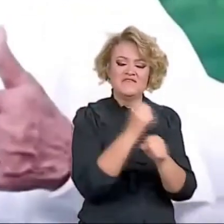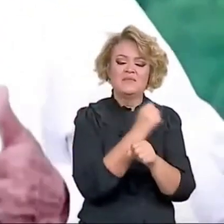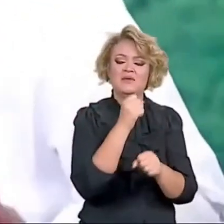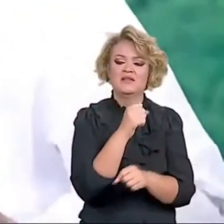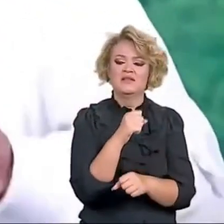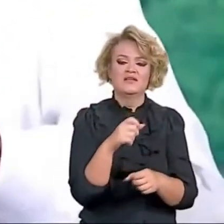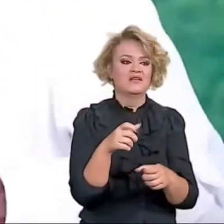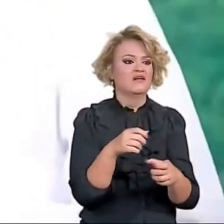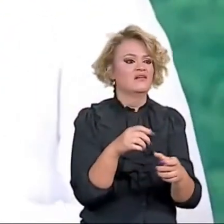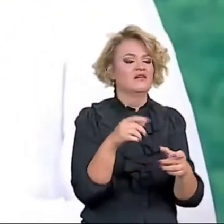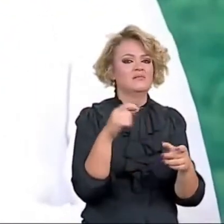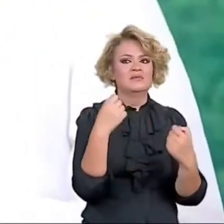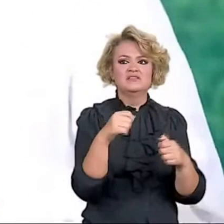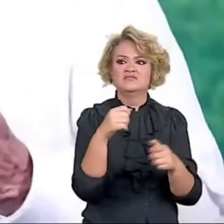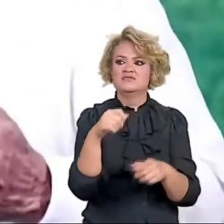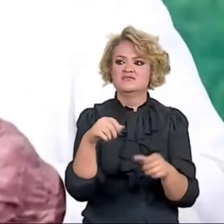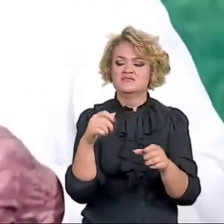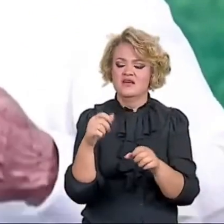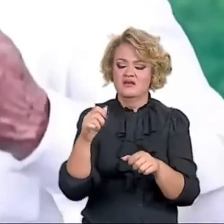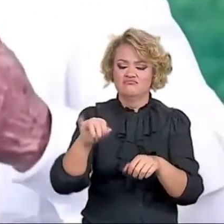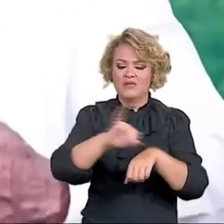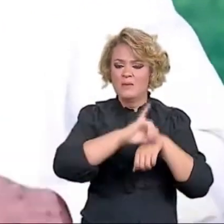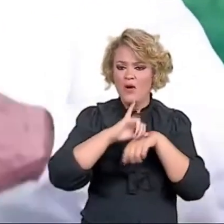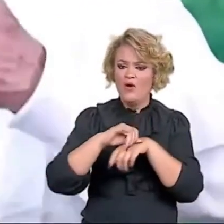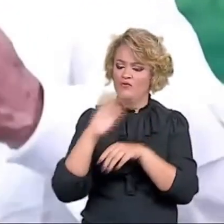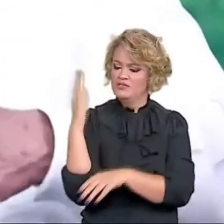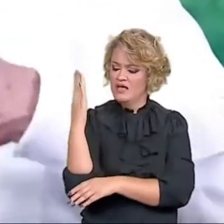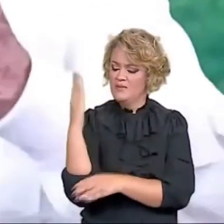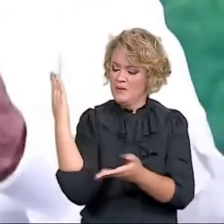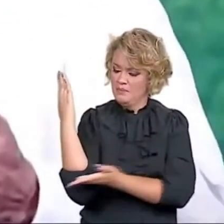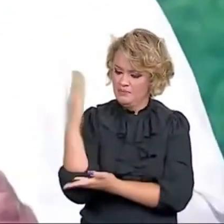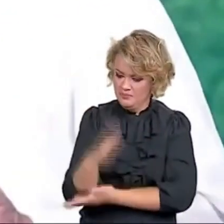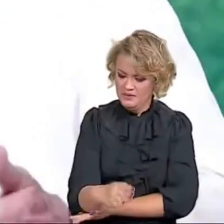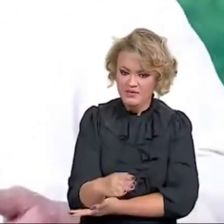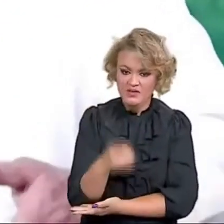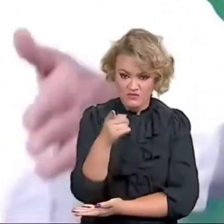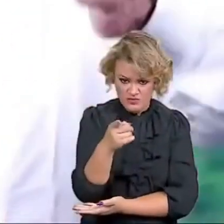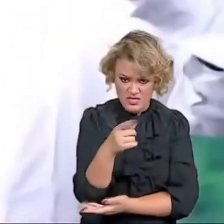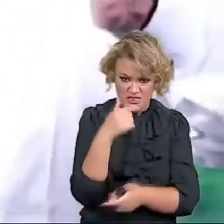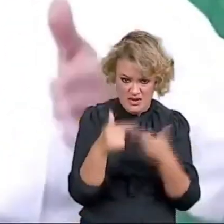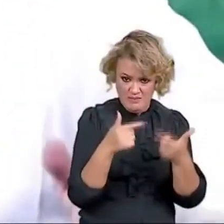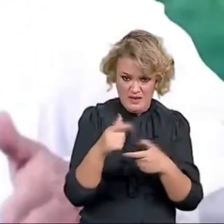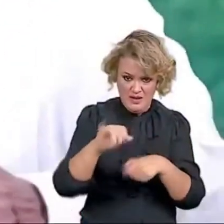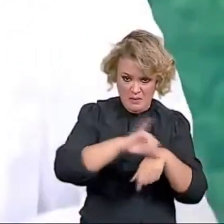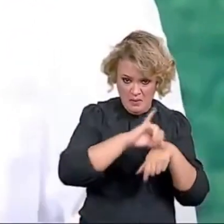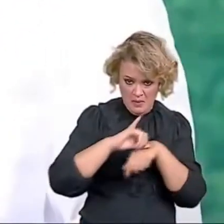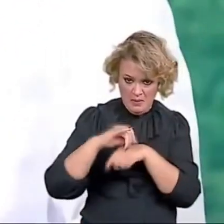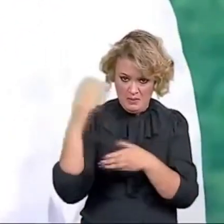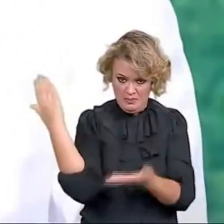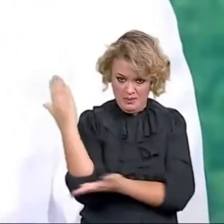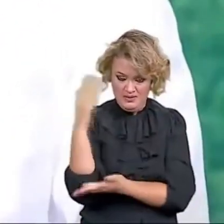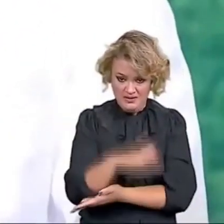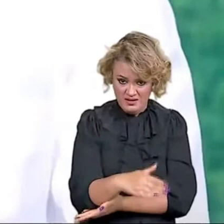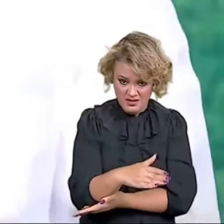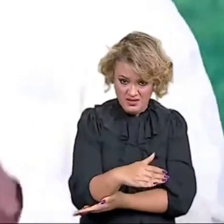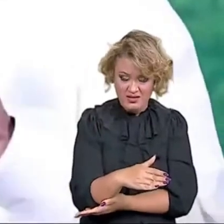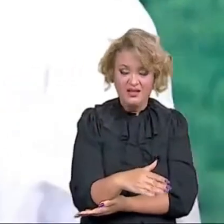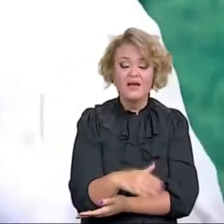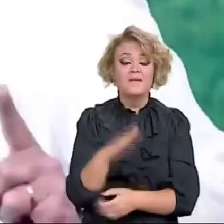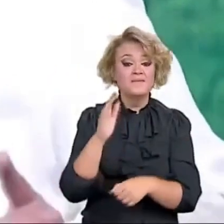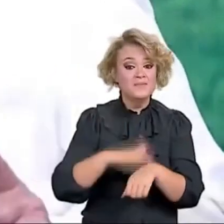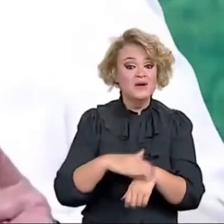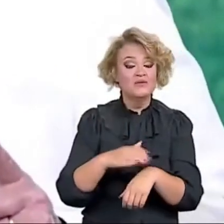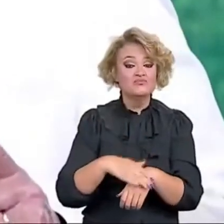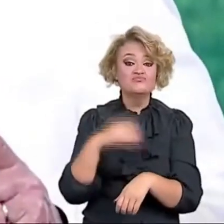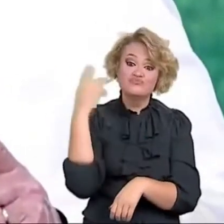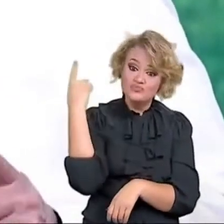ele exporta para a Espanha. Tudo bem. Esse cidadão que é madeireiro, que gosta de exportar madeira, ele faz uma fazenda,